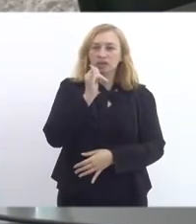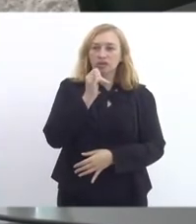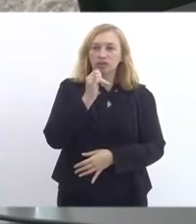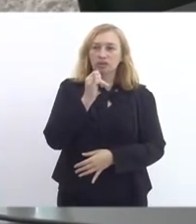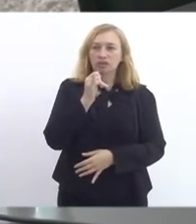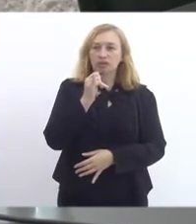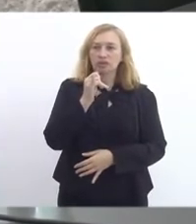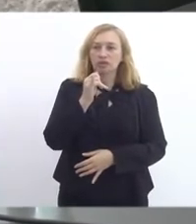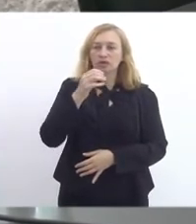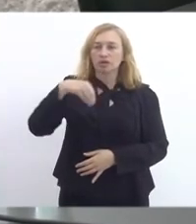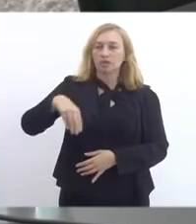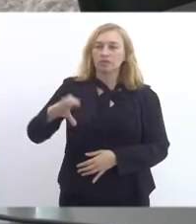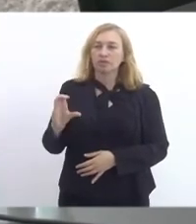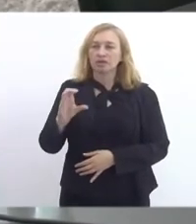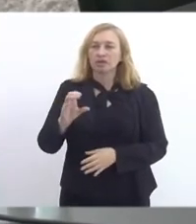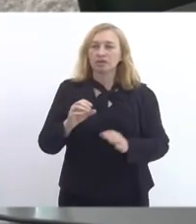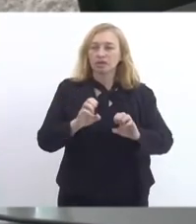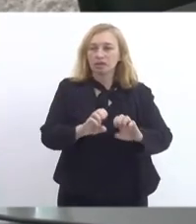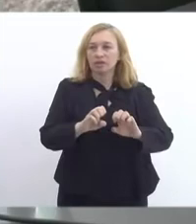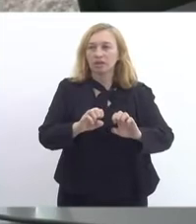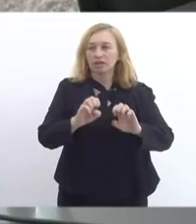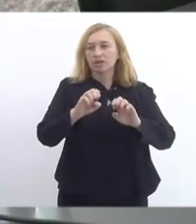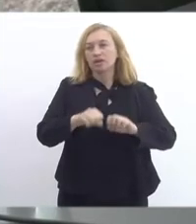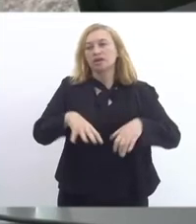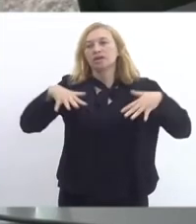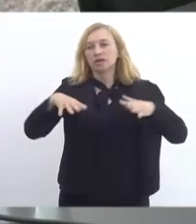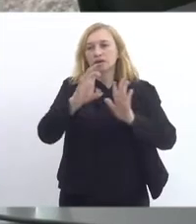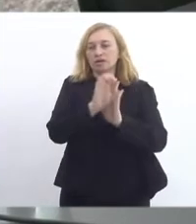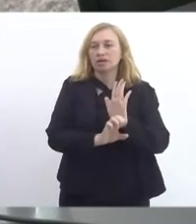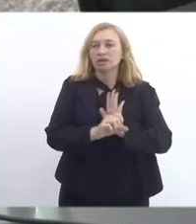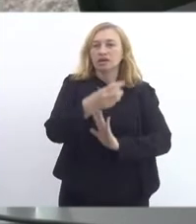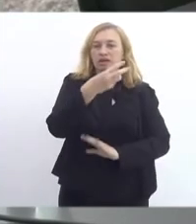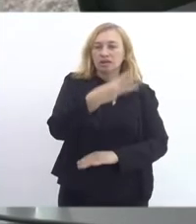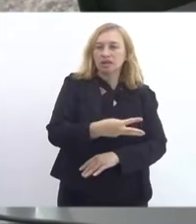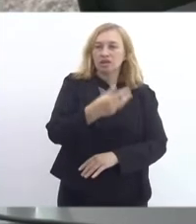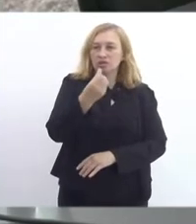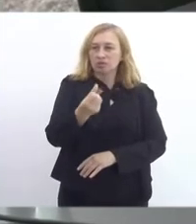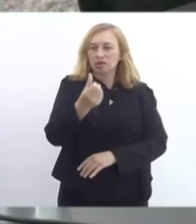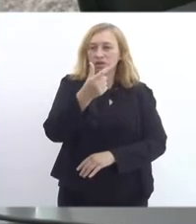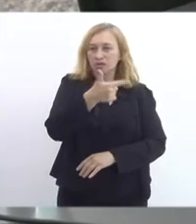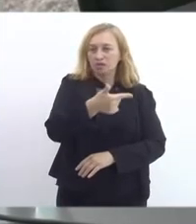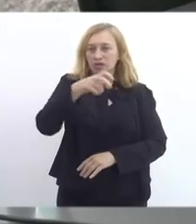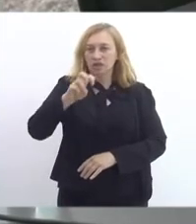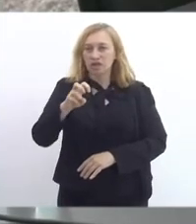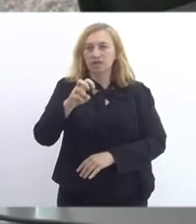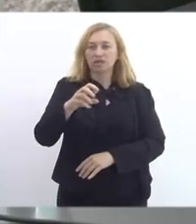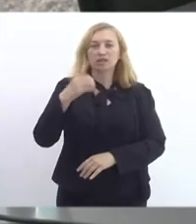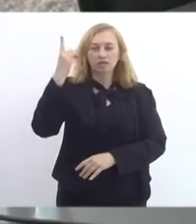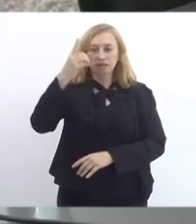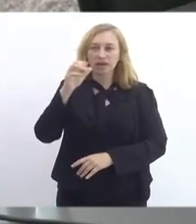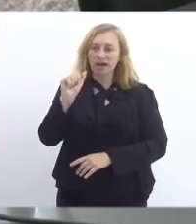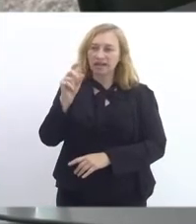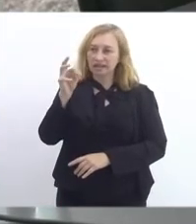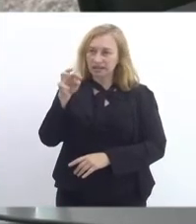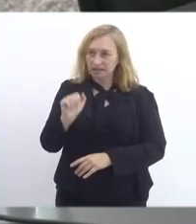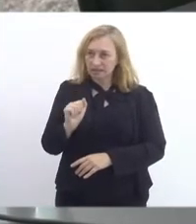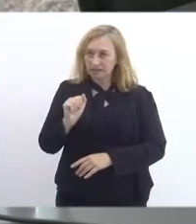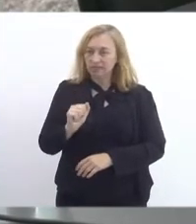Mink. Emenda de plenário, projeto de lei 635-2015, autoria do deputado Átila Nunes.